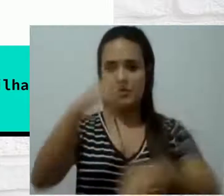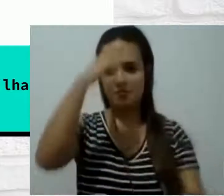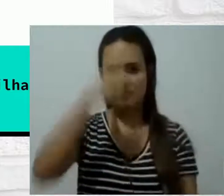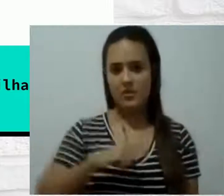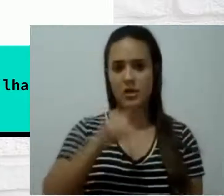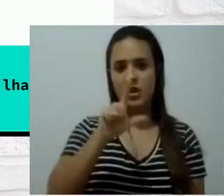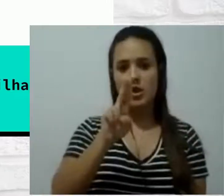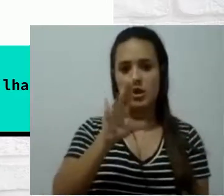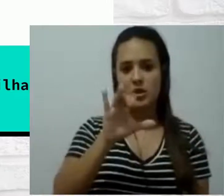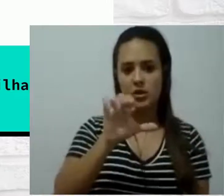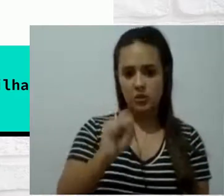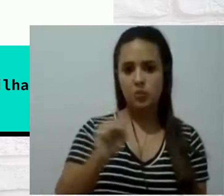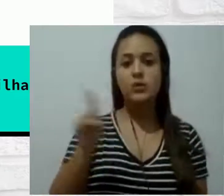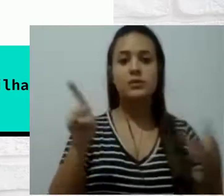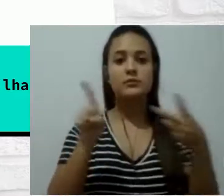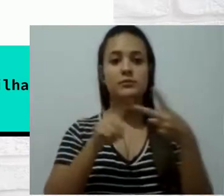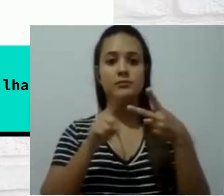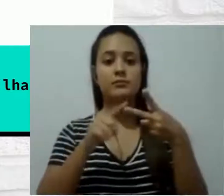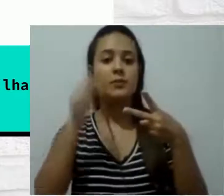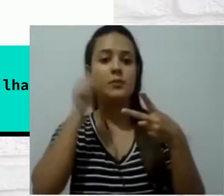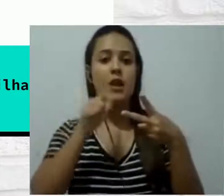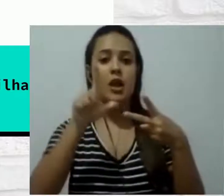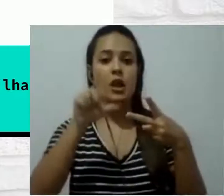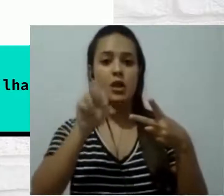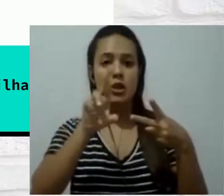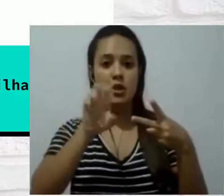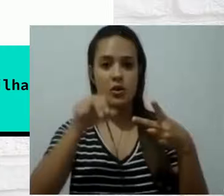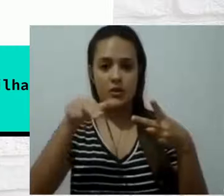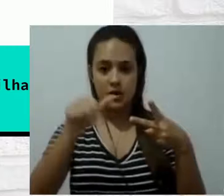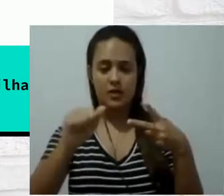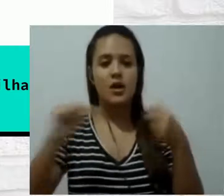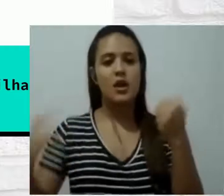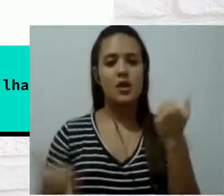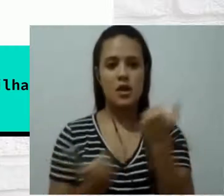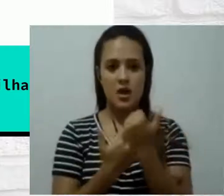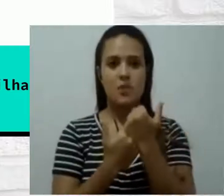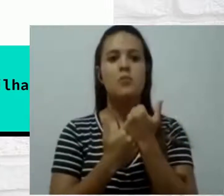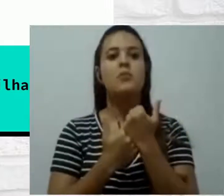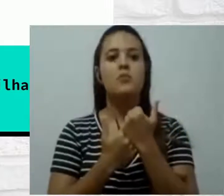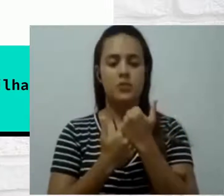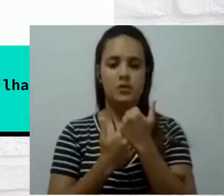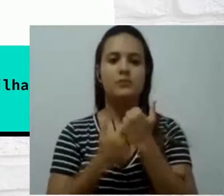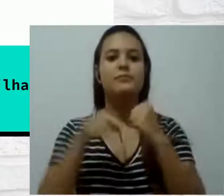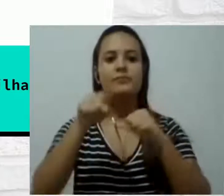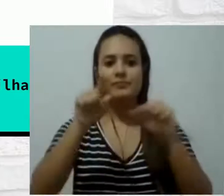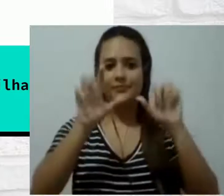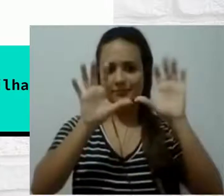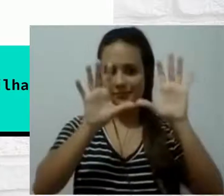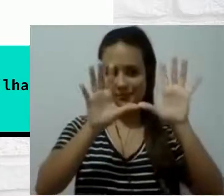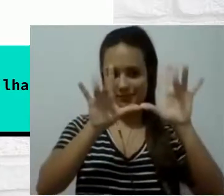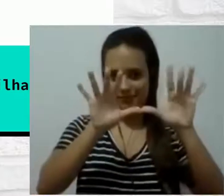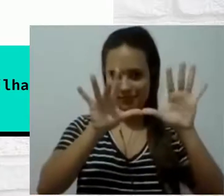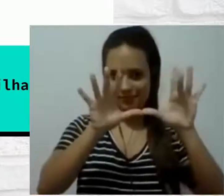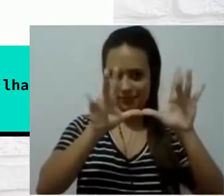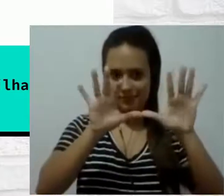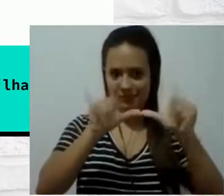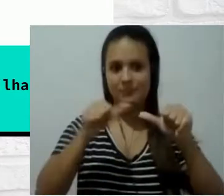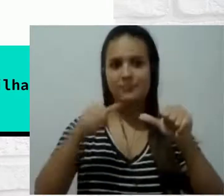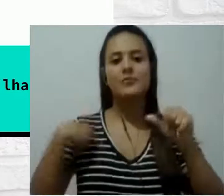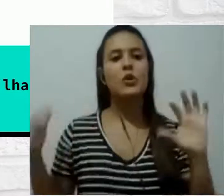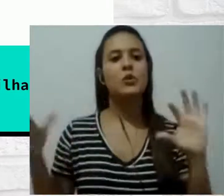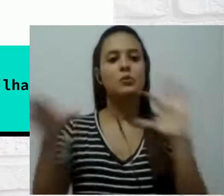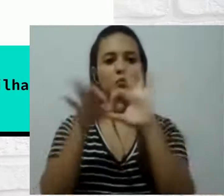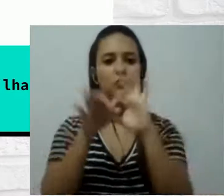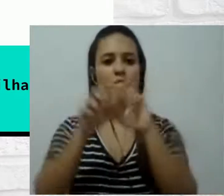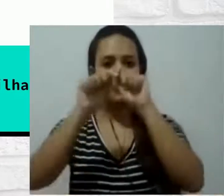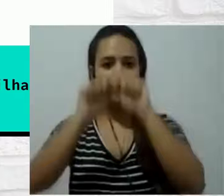Enem. Essa aula ela vai ser ministrada por mim, Lucas, e pela professora Lorena Brilhante e possui como apoio o colégio de vocês,